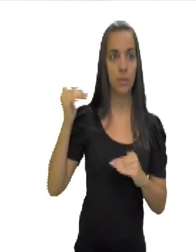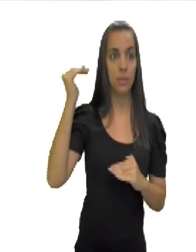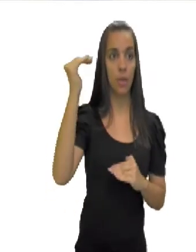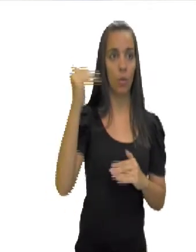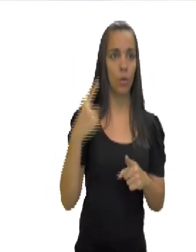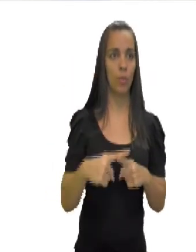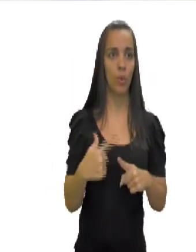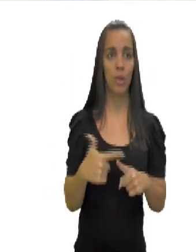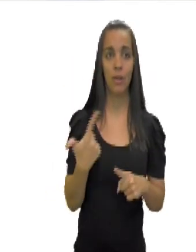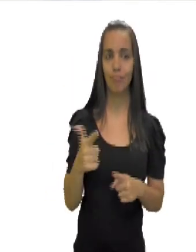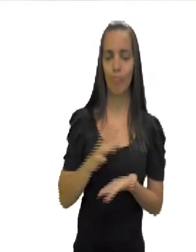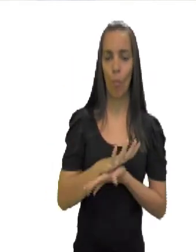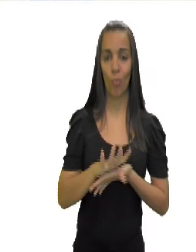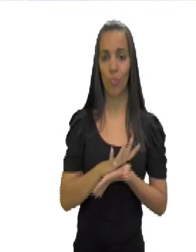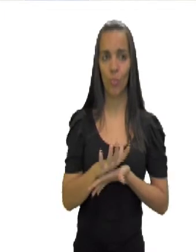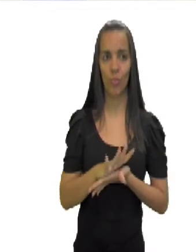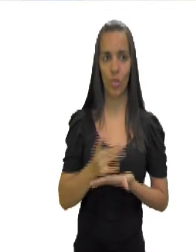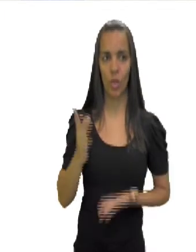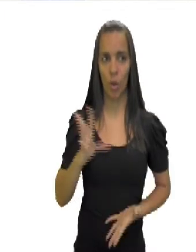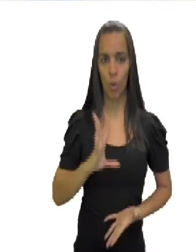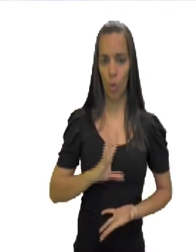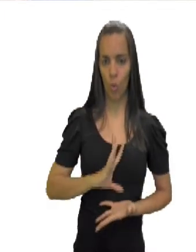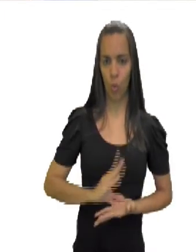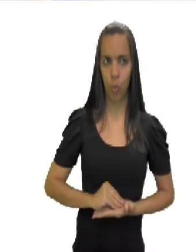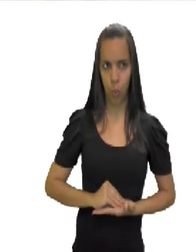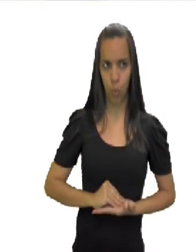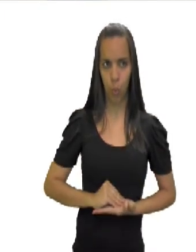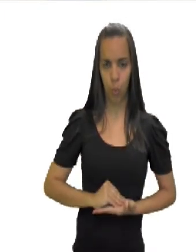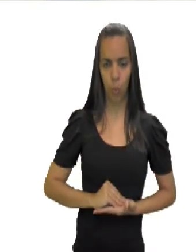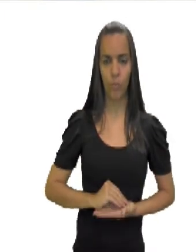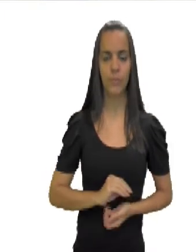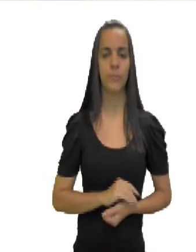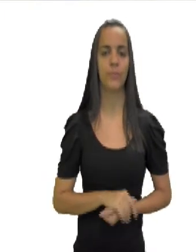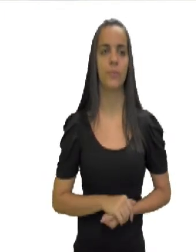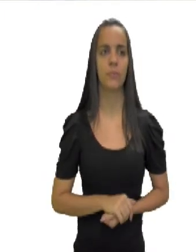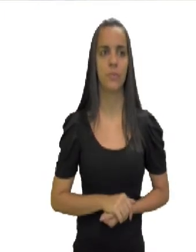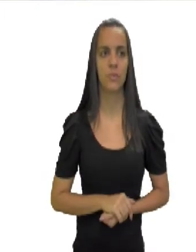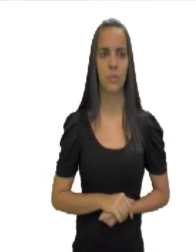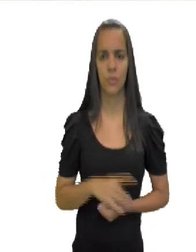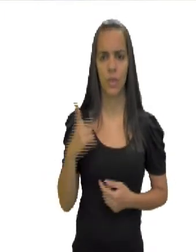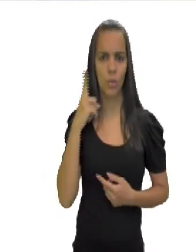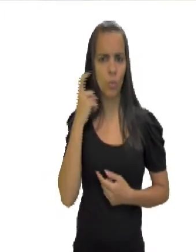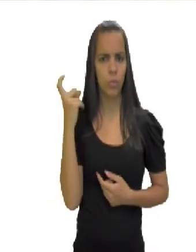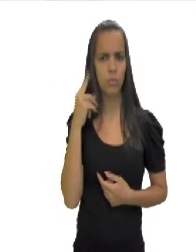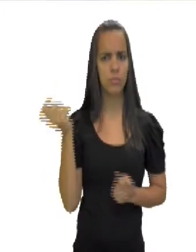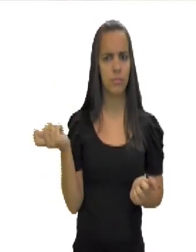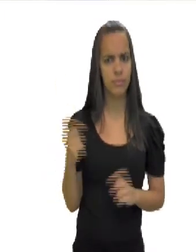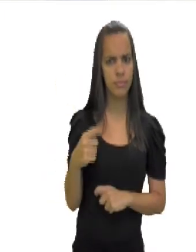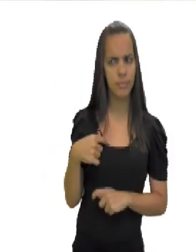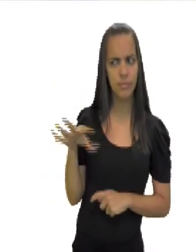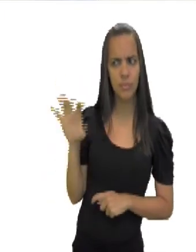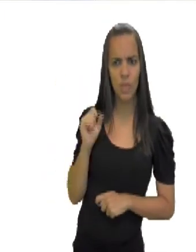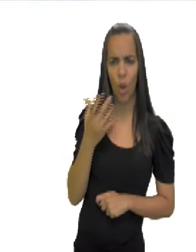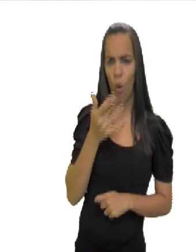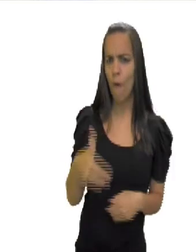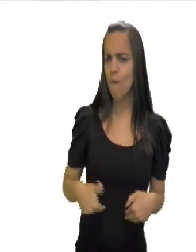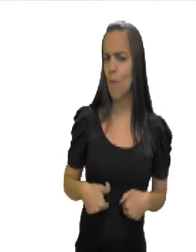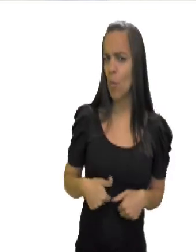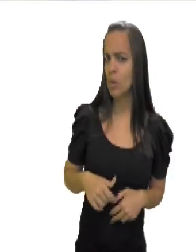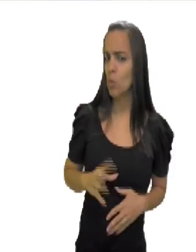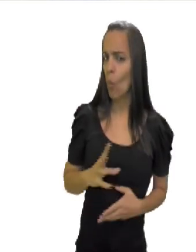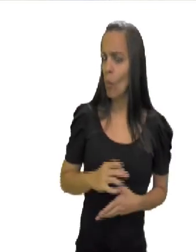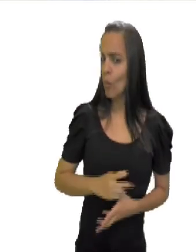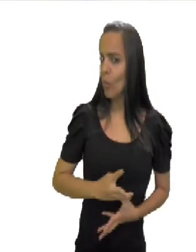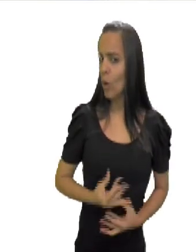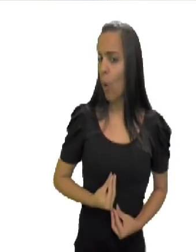porque não há nada para abafar o som. Né? Quando ronca assim, dá a entender que está com fome, com vontade de comer alguma